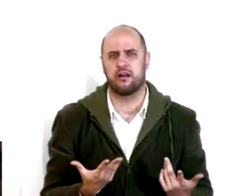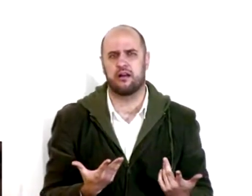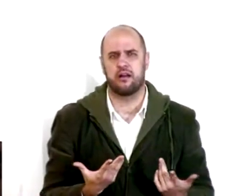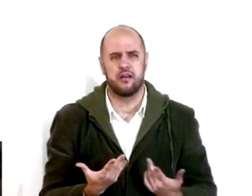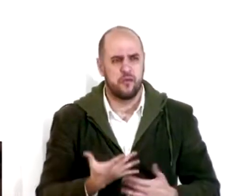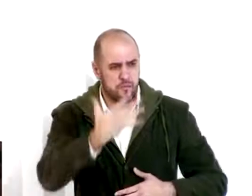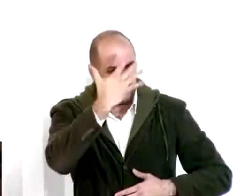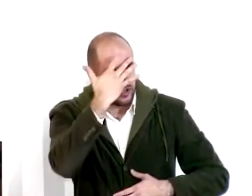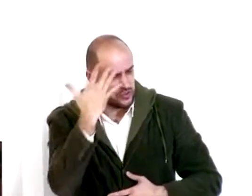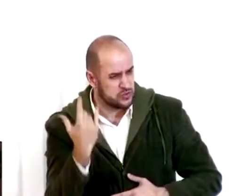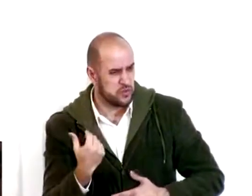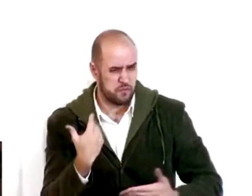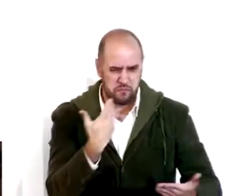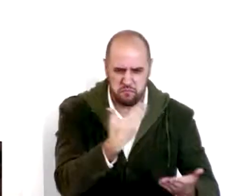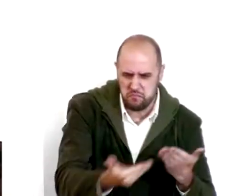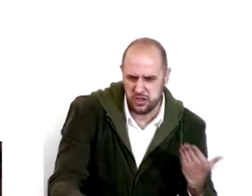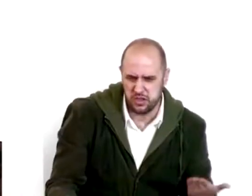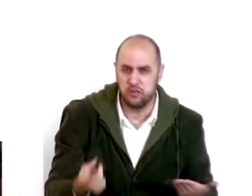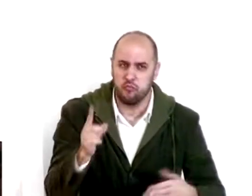e o desamparado,